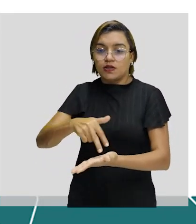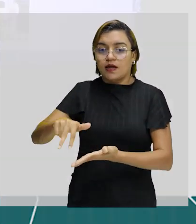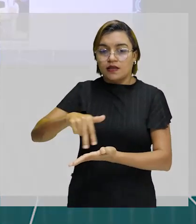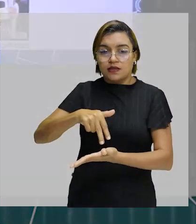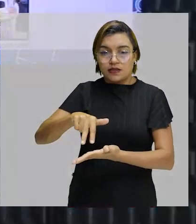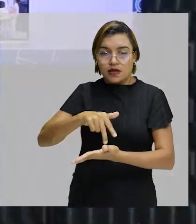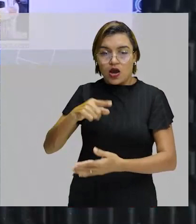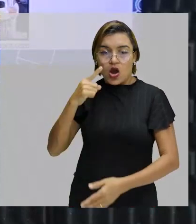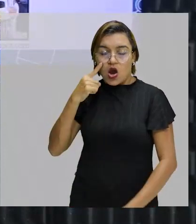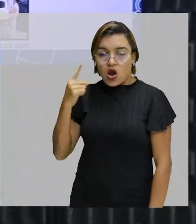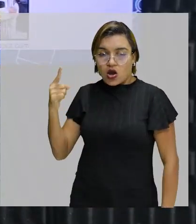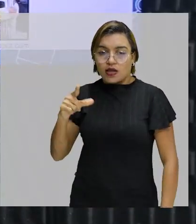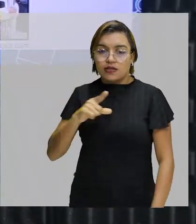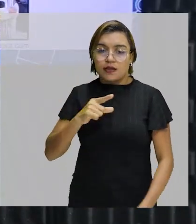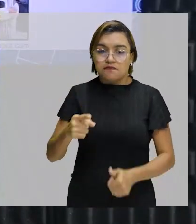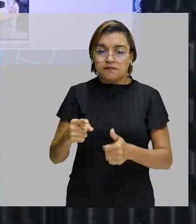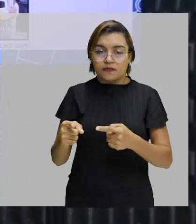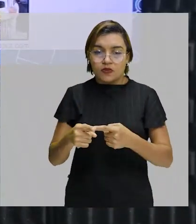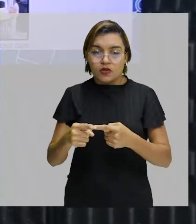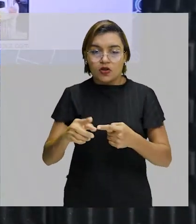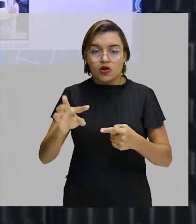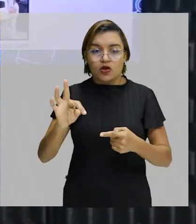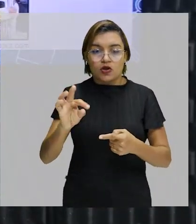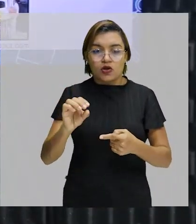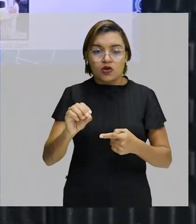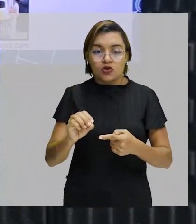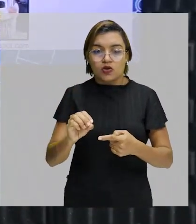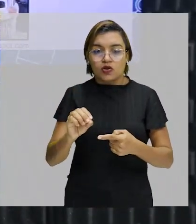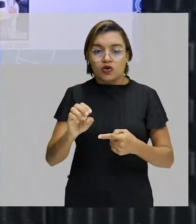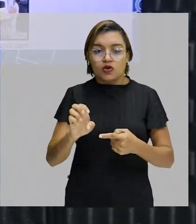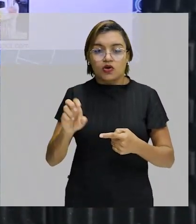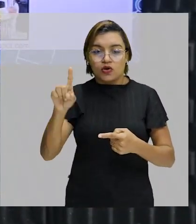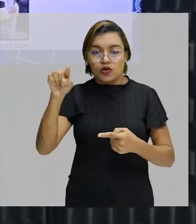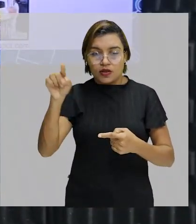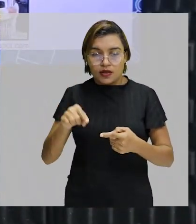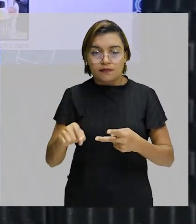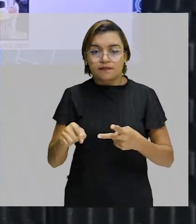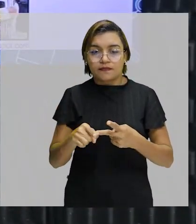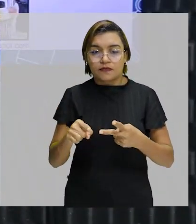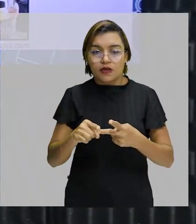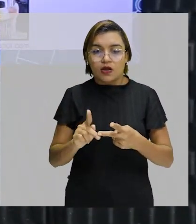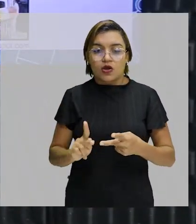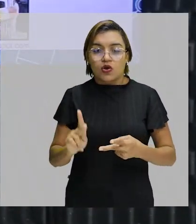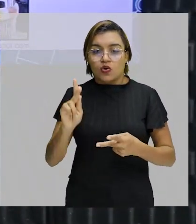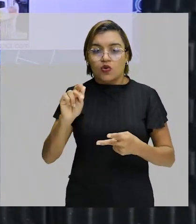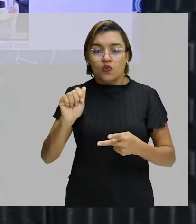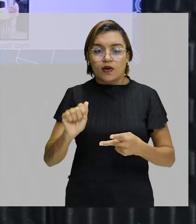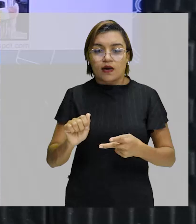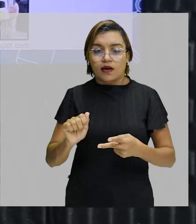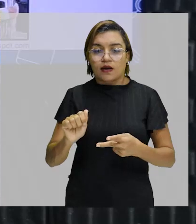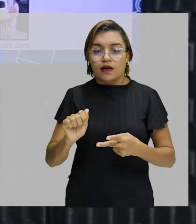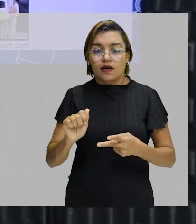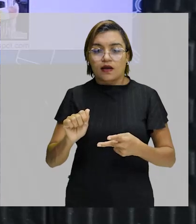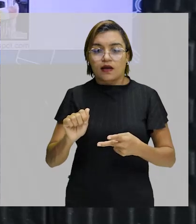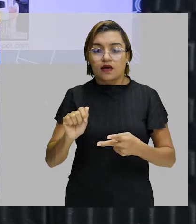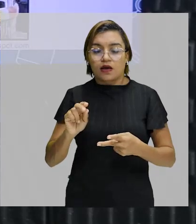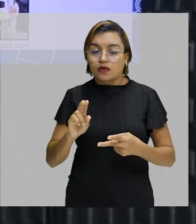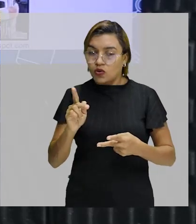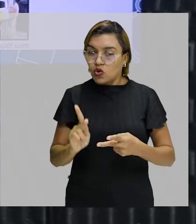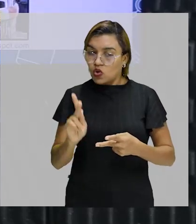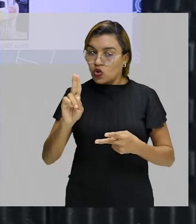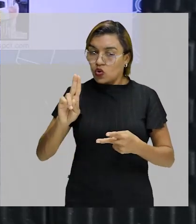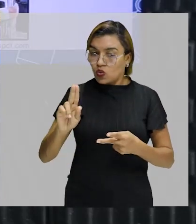e quarupi. O toré, tá aqui, ó, uma das características da dança dos índios, geralmente são